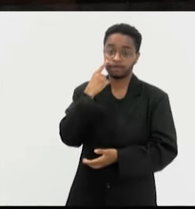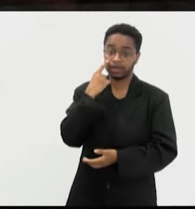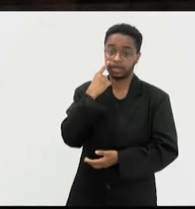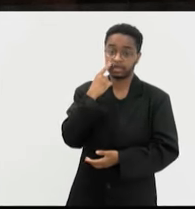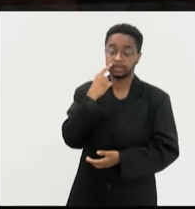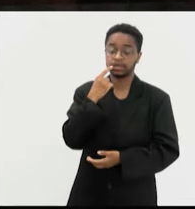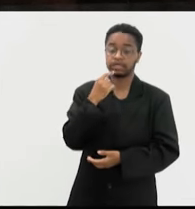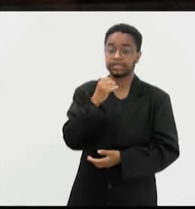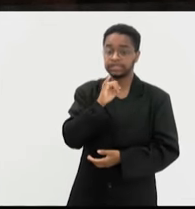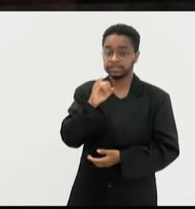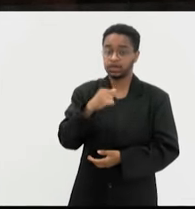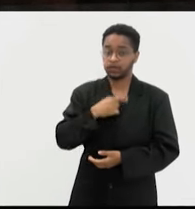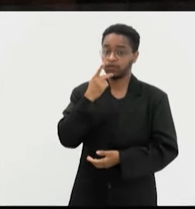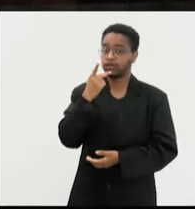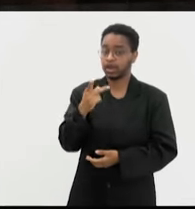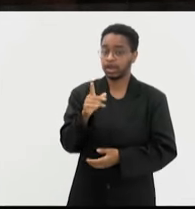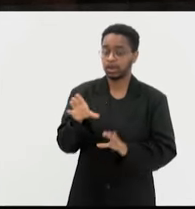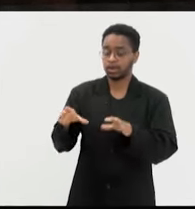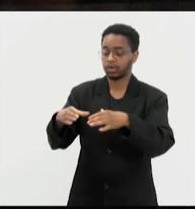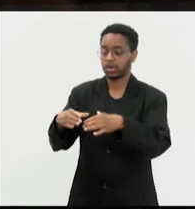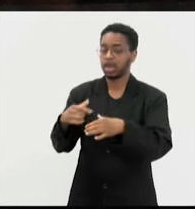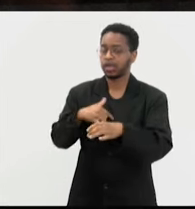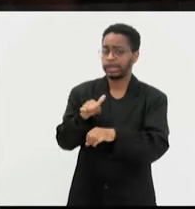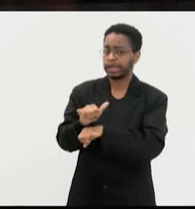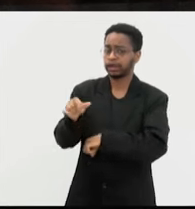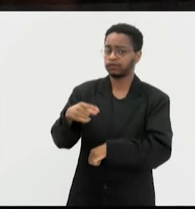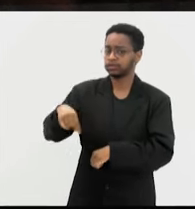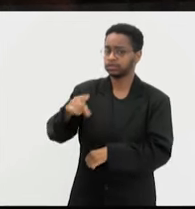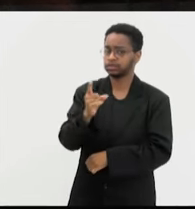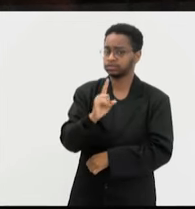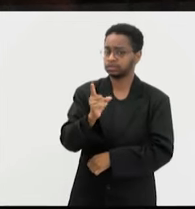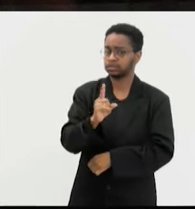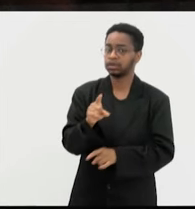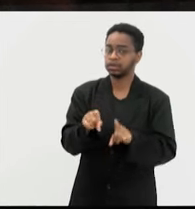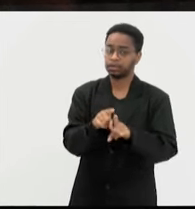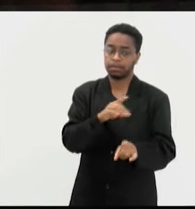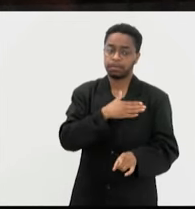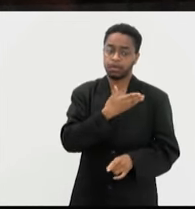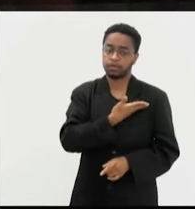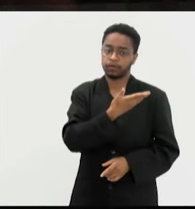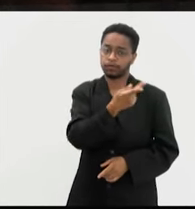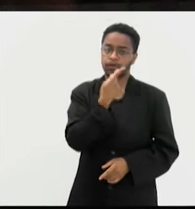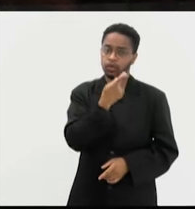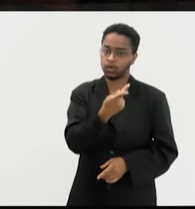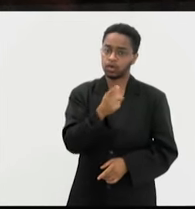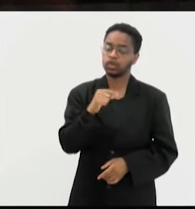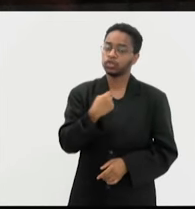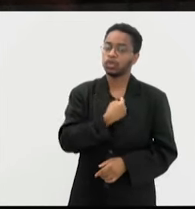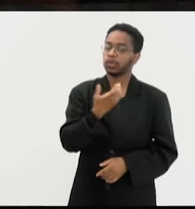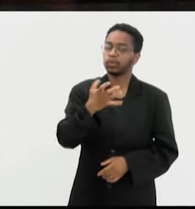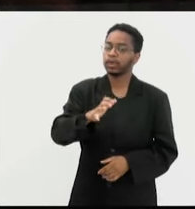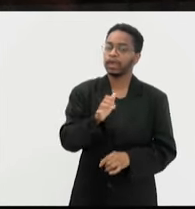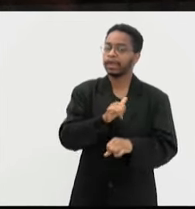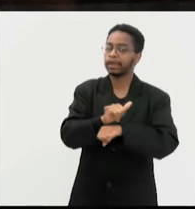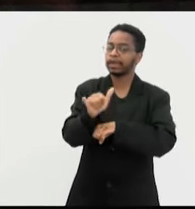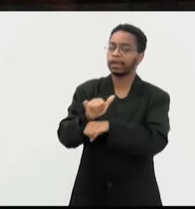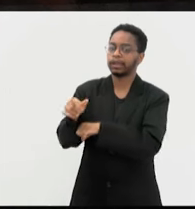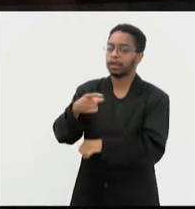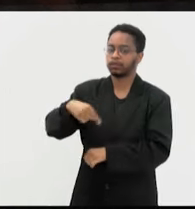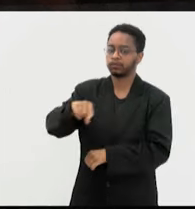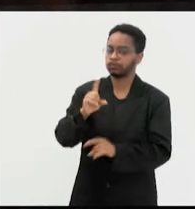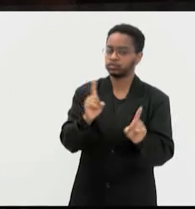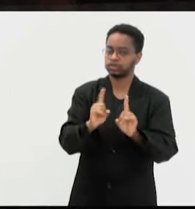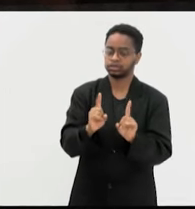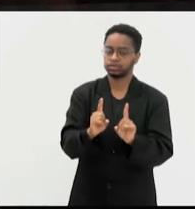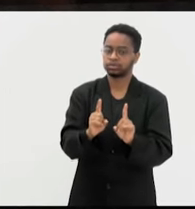9298 como eu falei para eles não vou enganar vocês e como bem falou meu amigo nós não estamos aqui para enganar e jogar pra galera